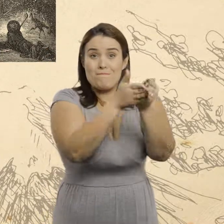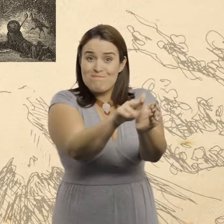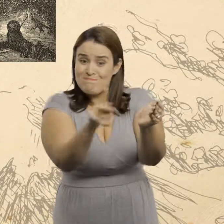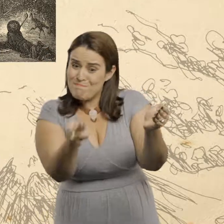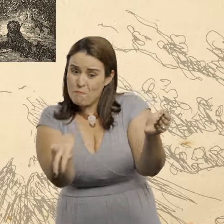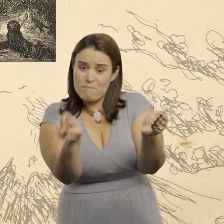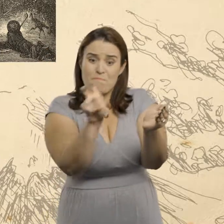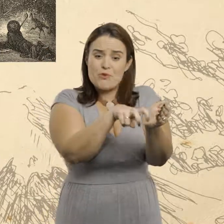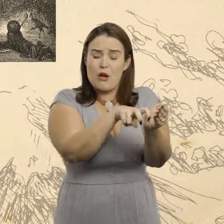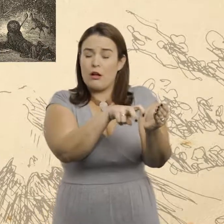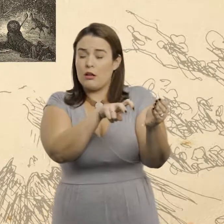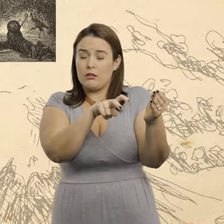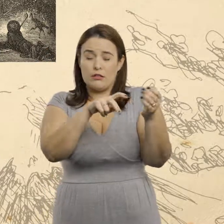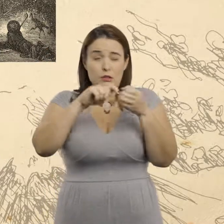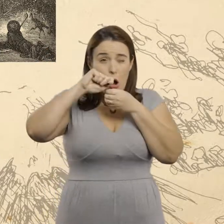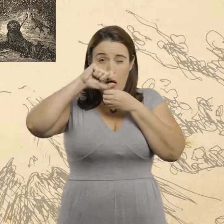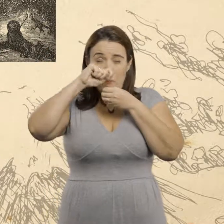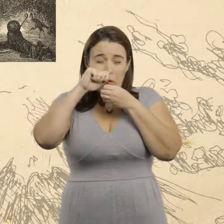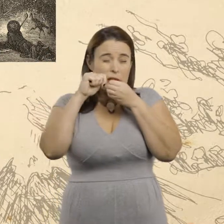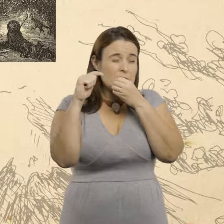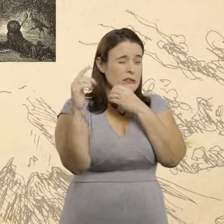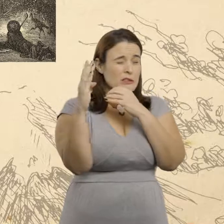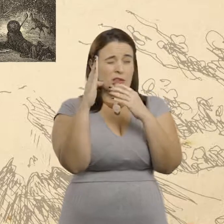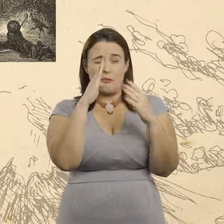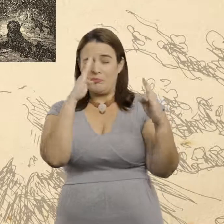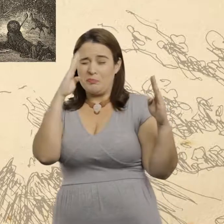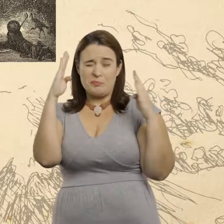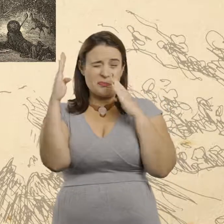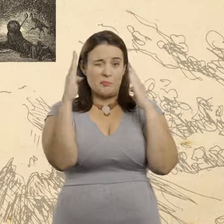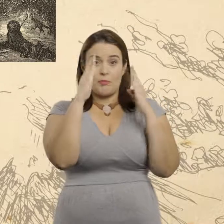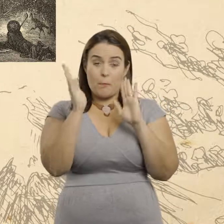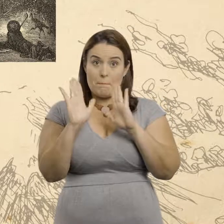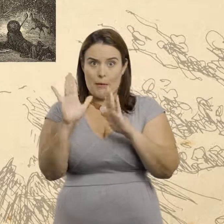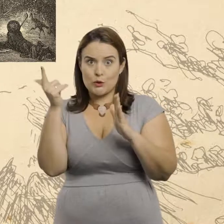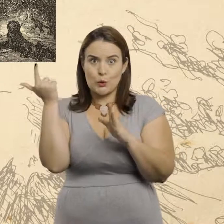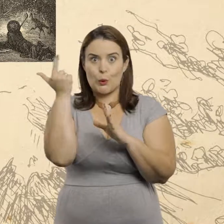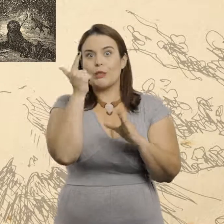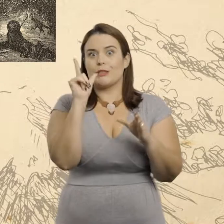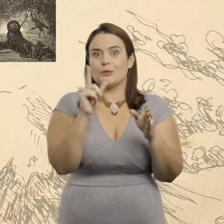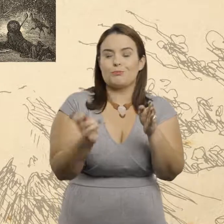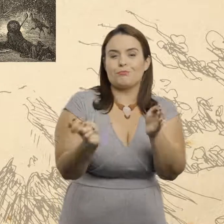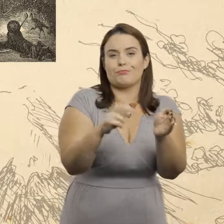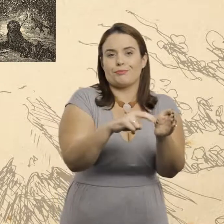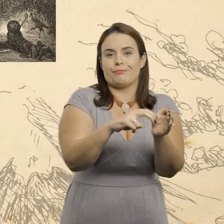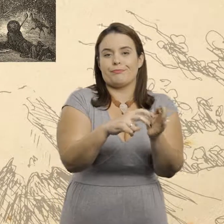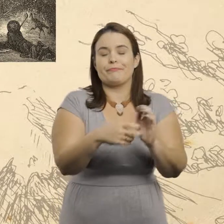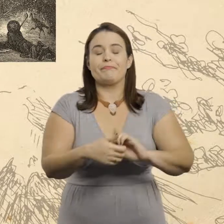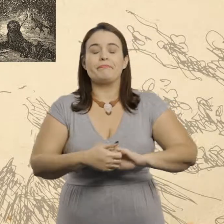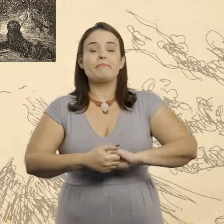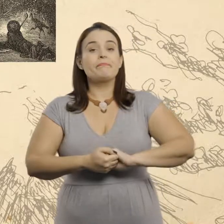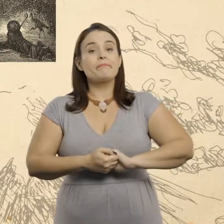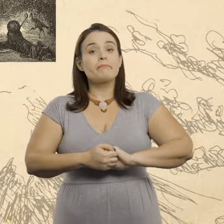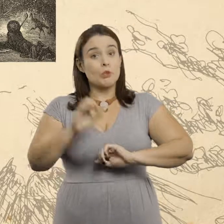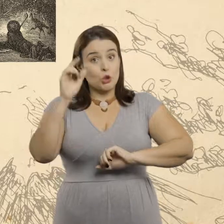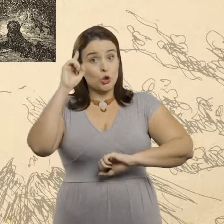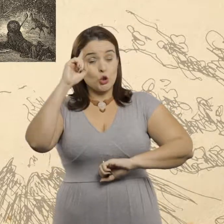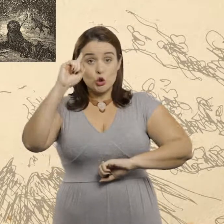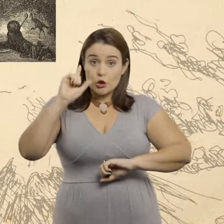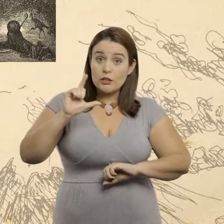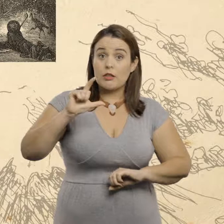saiu correndo para não perder a viagem. Ele ainda estava perturbado por causa do ópio, mas conseguiu entrar no